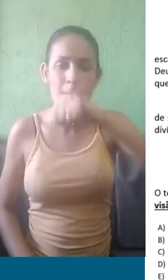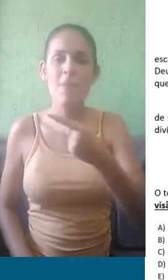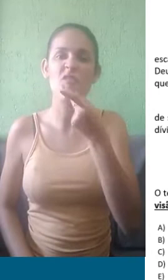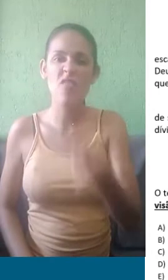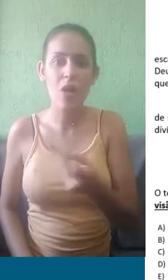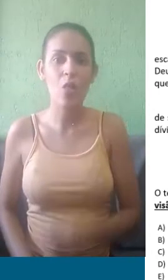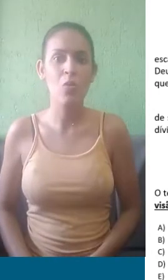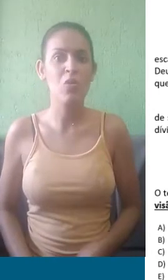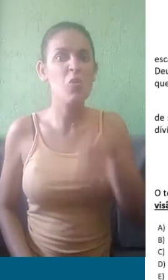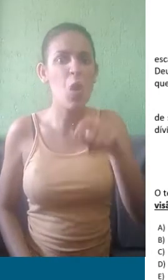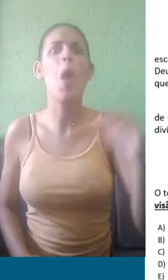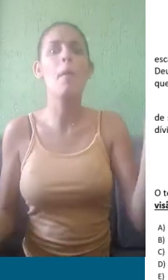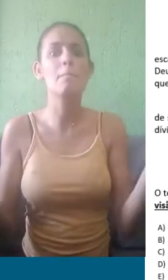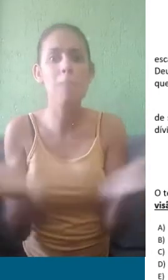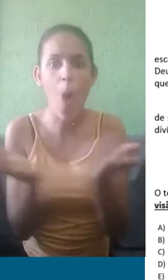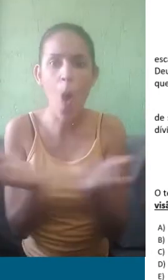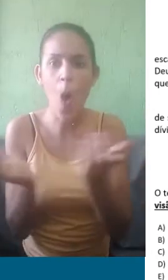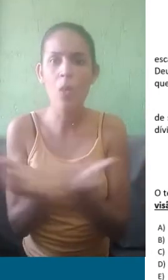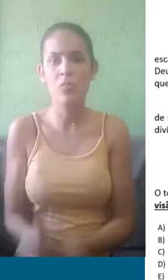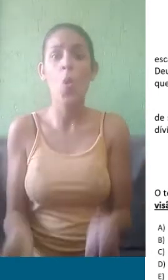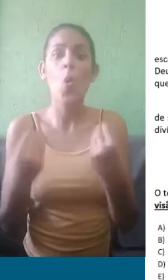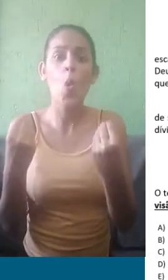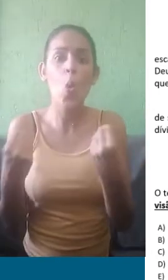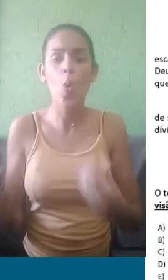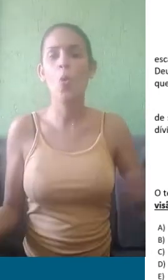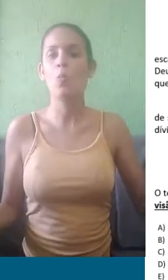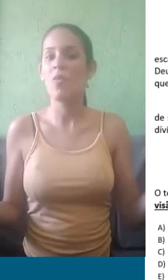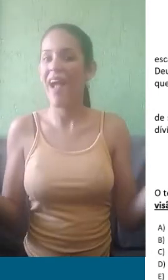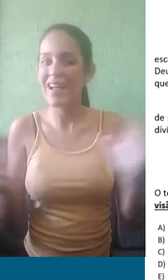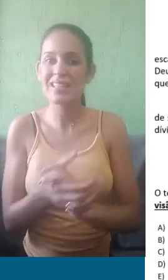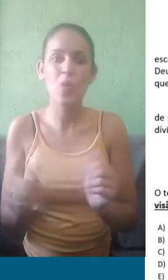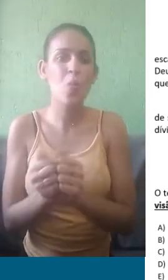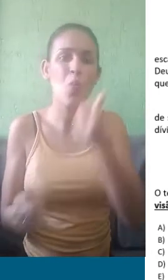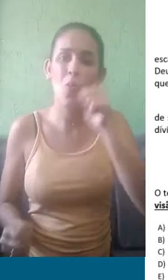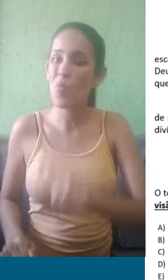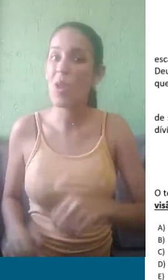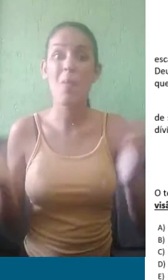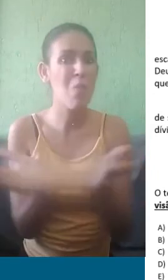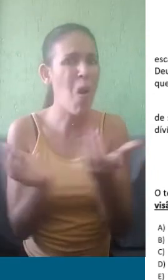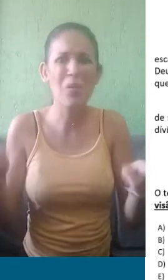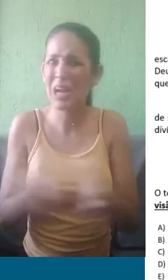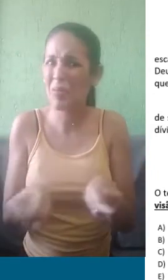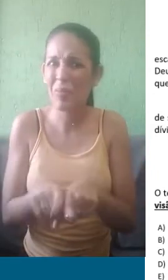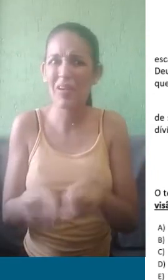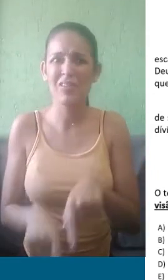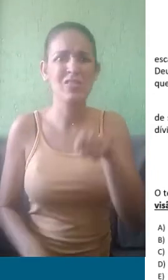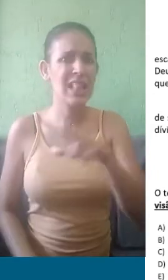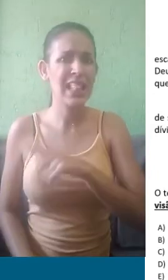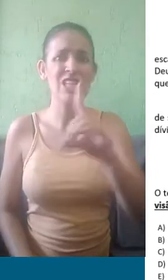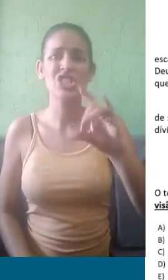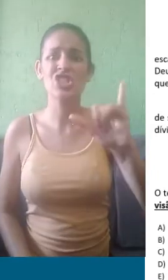contos de réis, quando, apesar de todos os seus esforços, não conseguiria até então pôr de parte nem o terço daquela